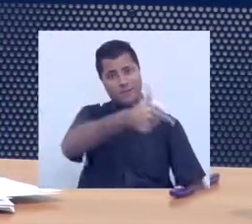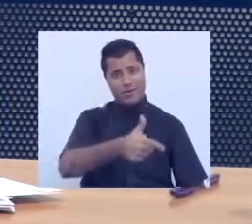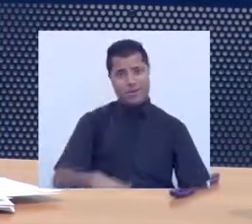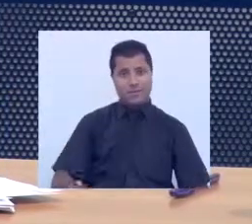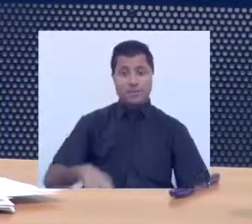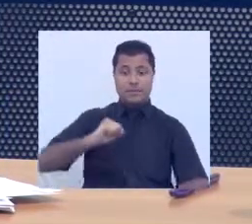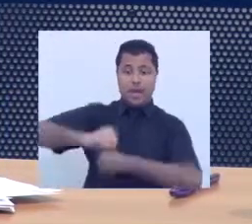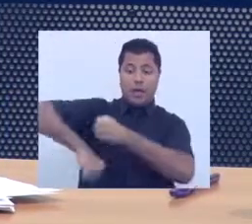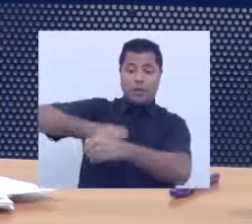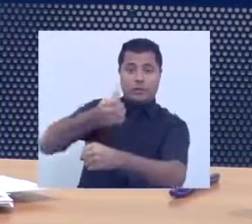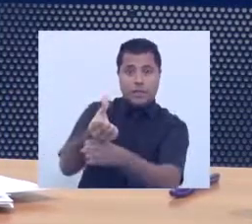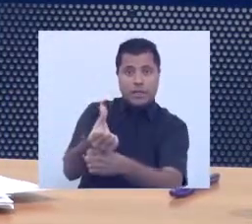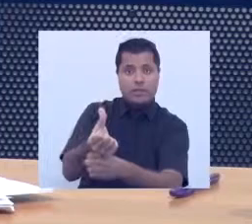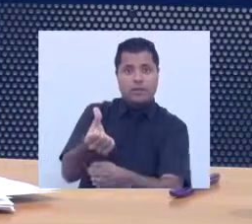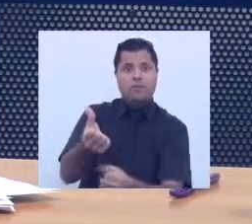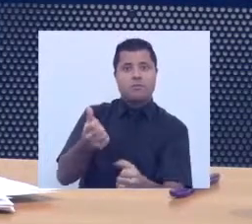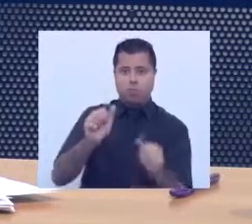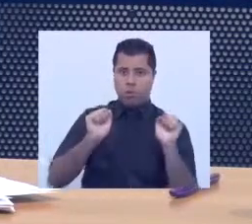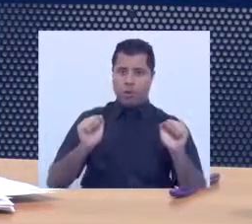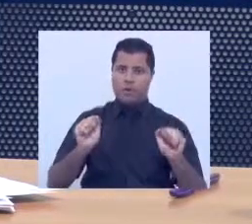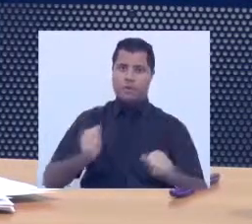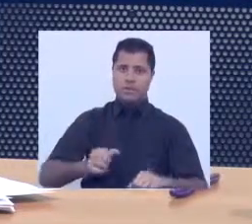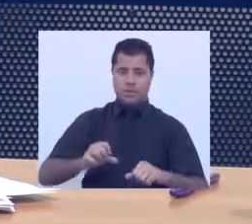próximos 5 ou 6 anos.